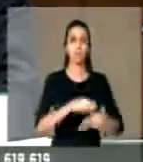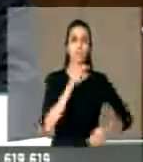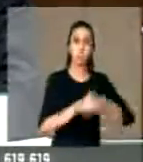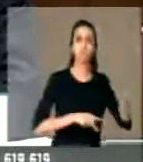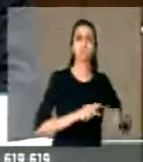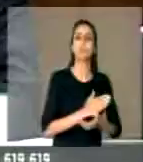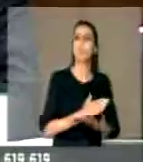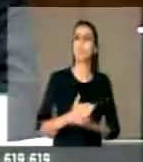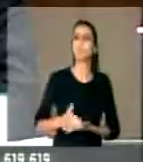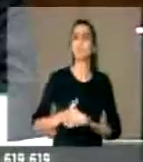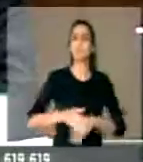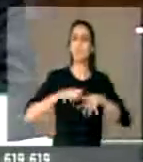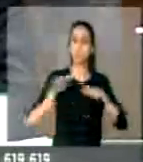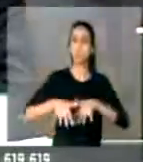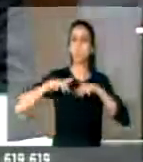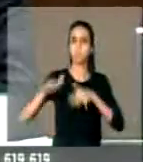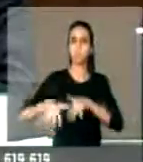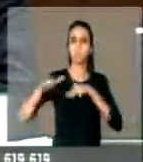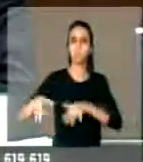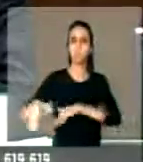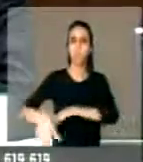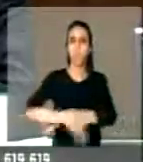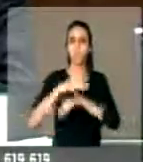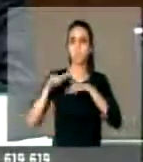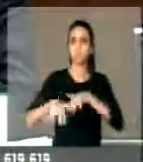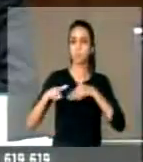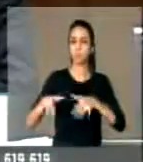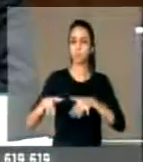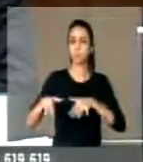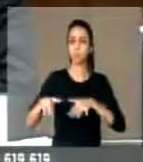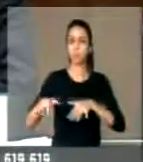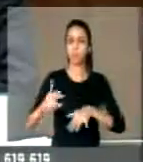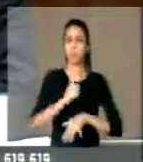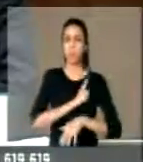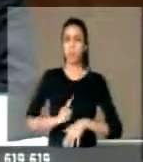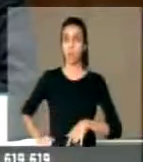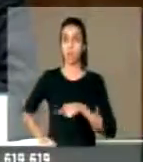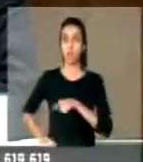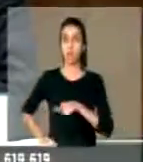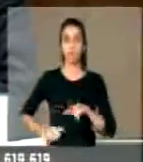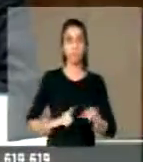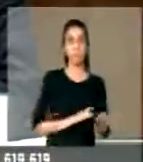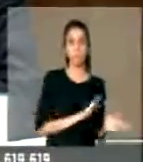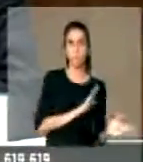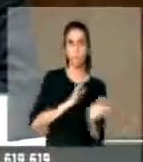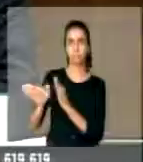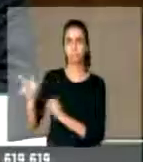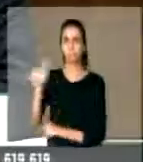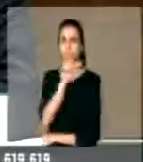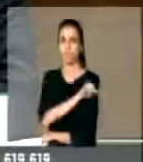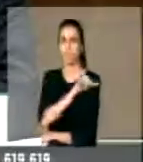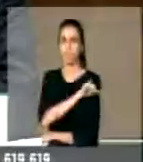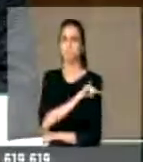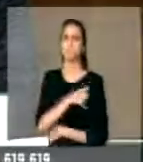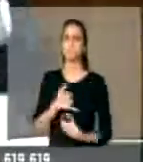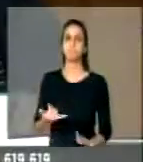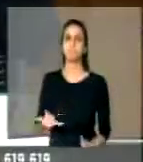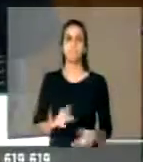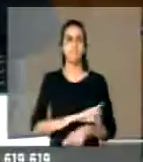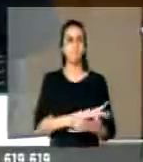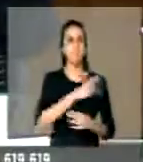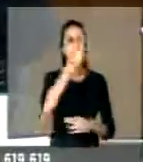O povo saiu às ruas. O governador foi deportado para o Rio de Janeiro, enquanto foram libertados